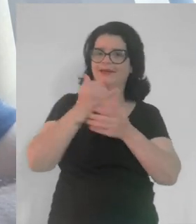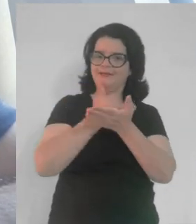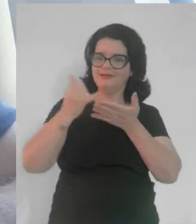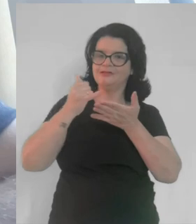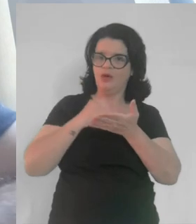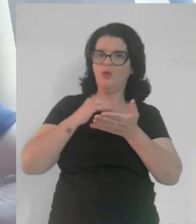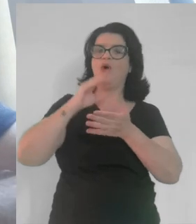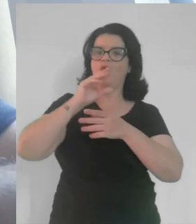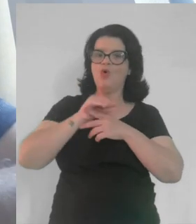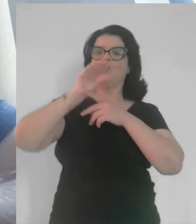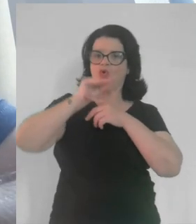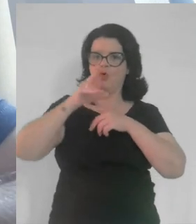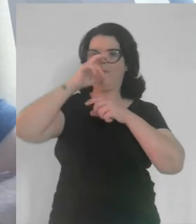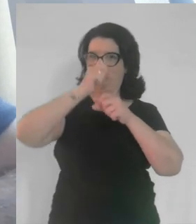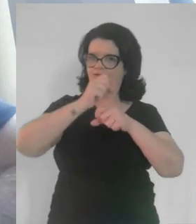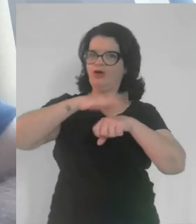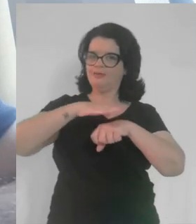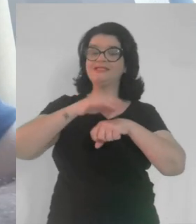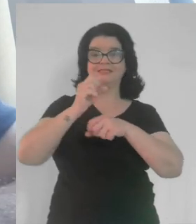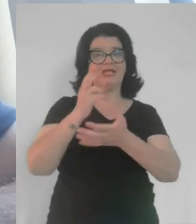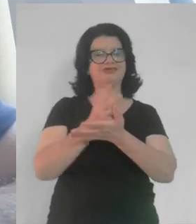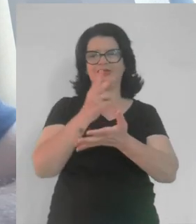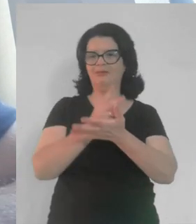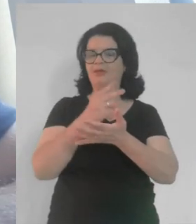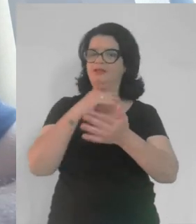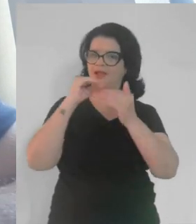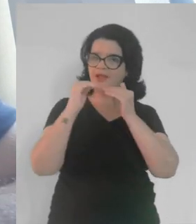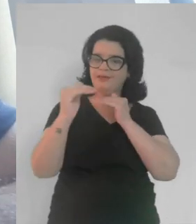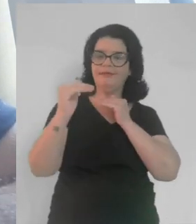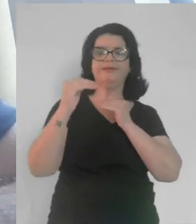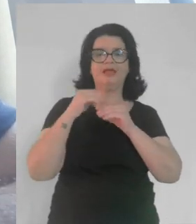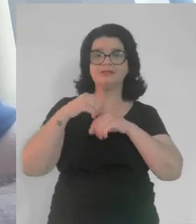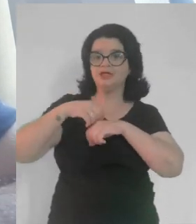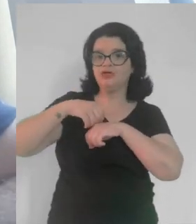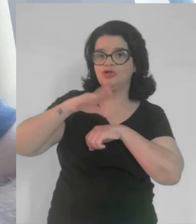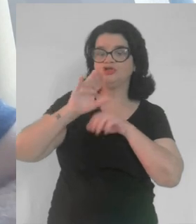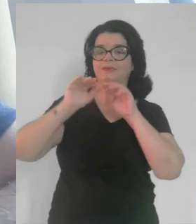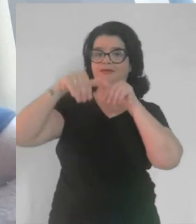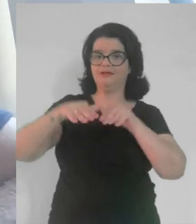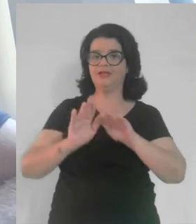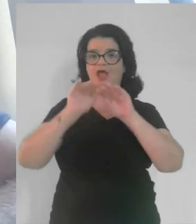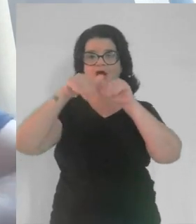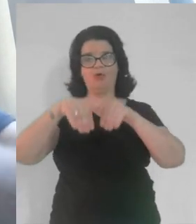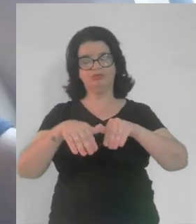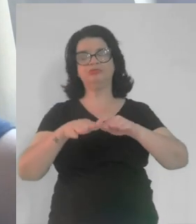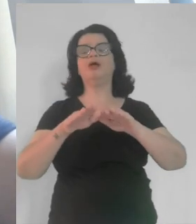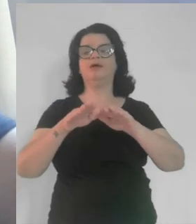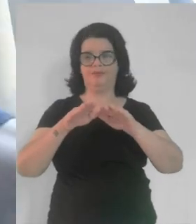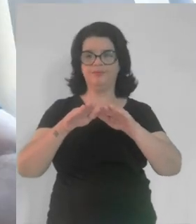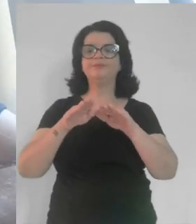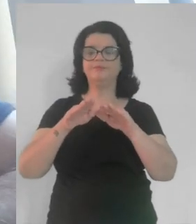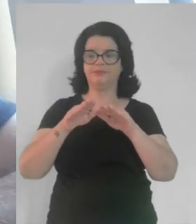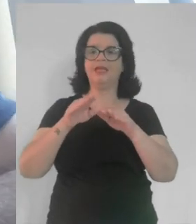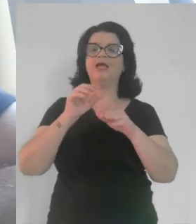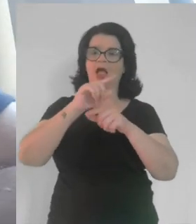inicial, ok? Se a gente mantém a energia inicial que está sendo transmitida à onda, mas aumenta